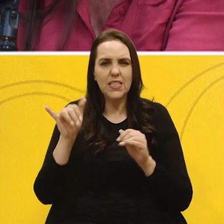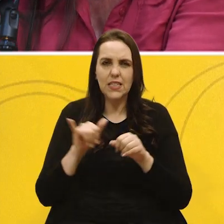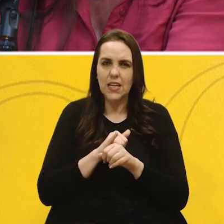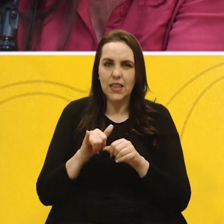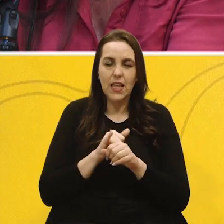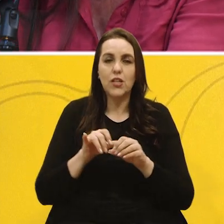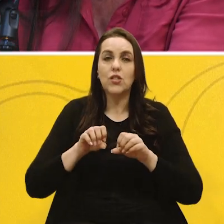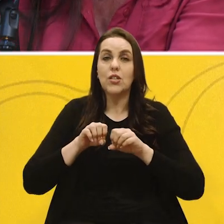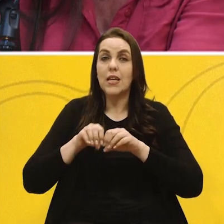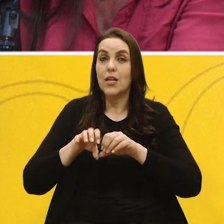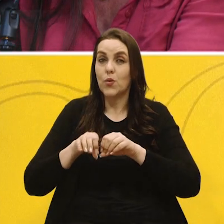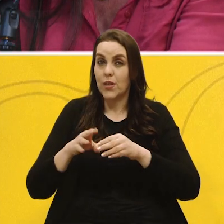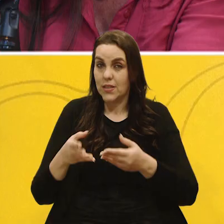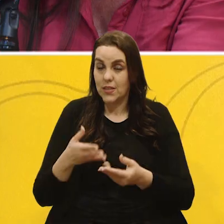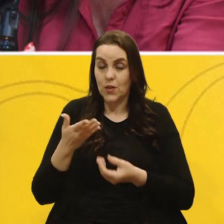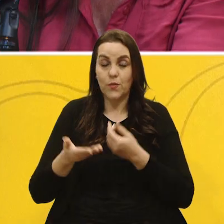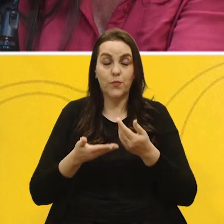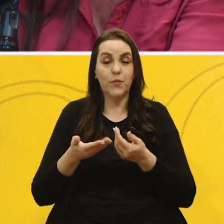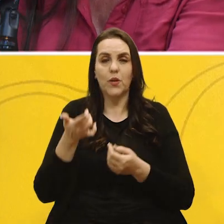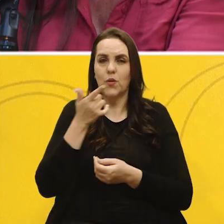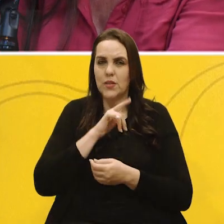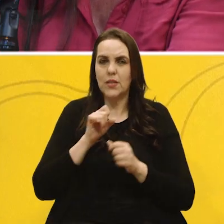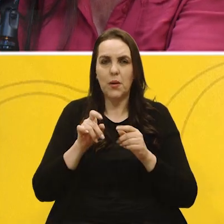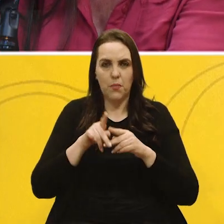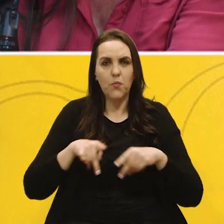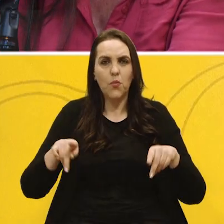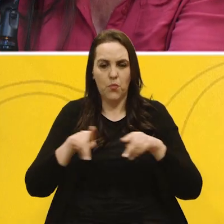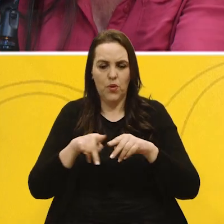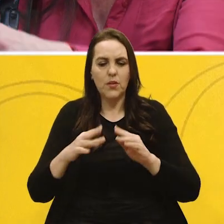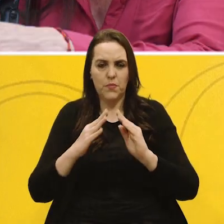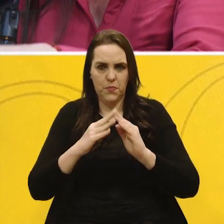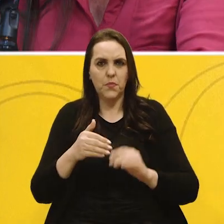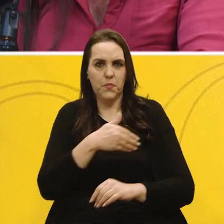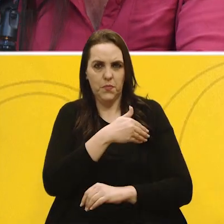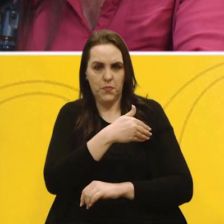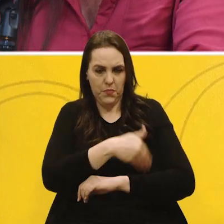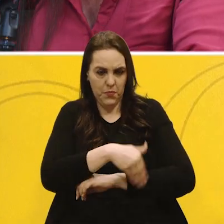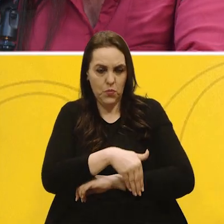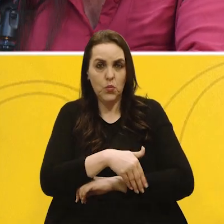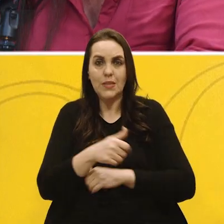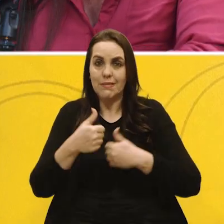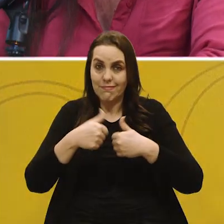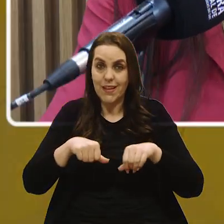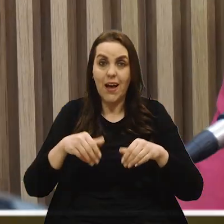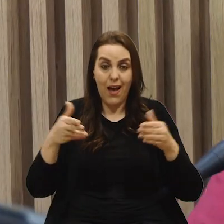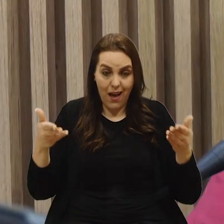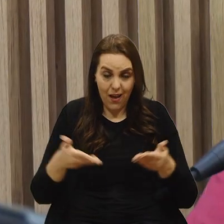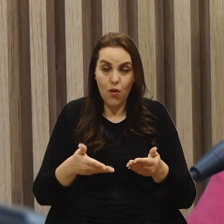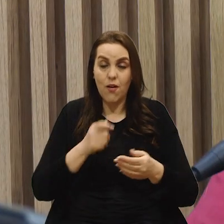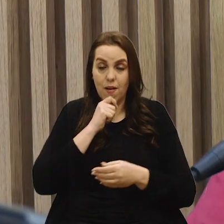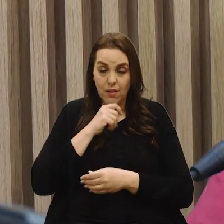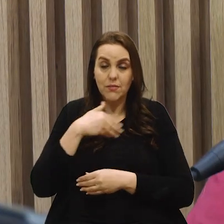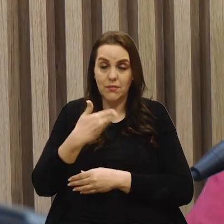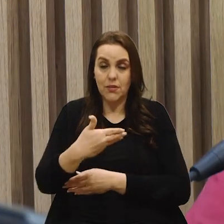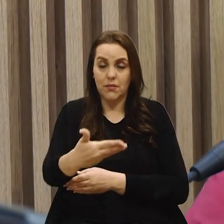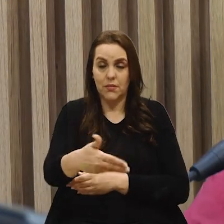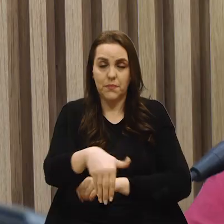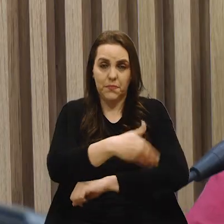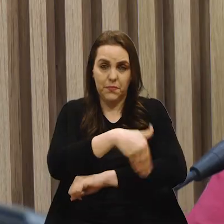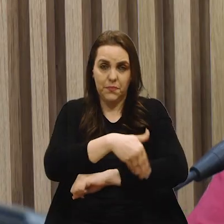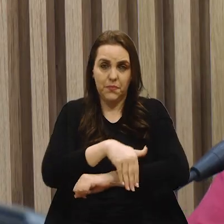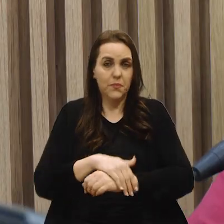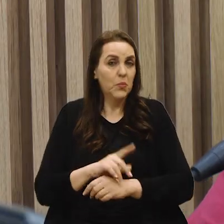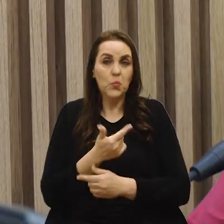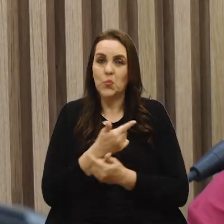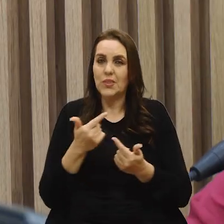em estratégias de educação para a população em situação de rua que está em situação de rua, né, ainda. Então,